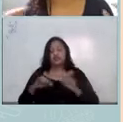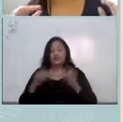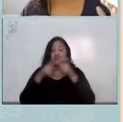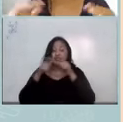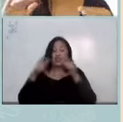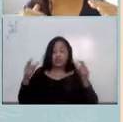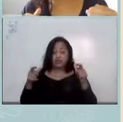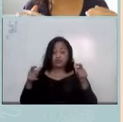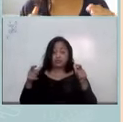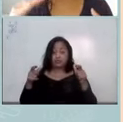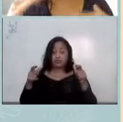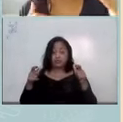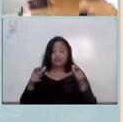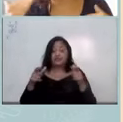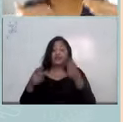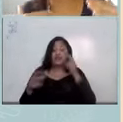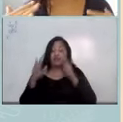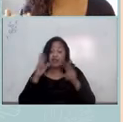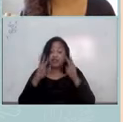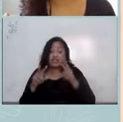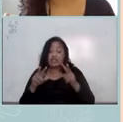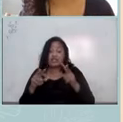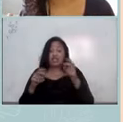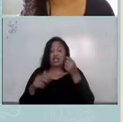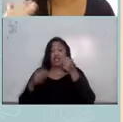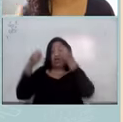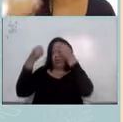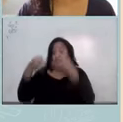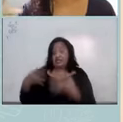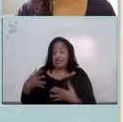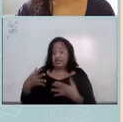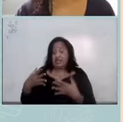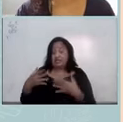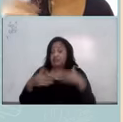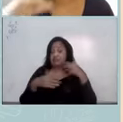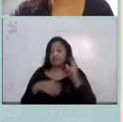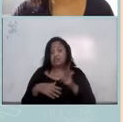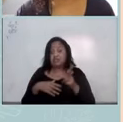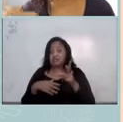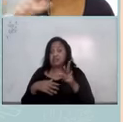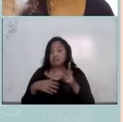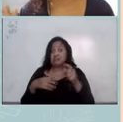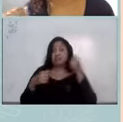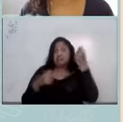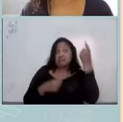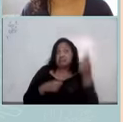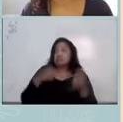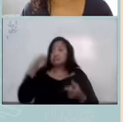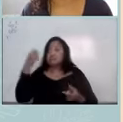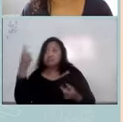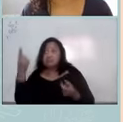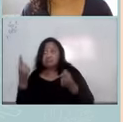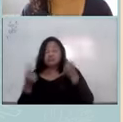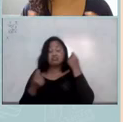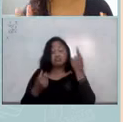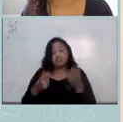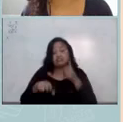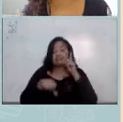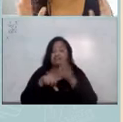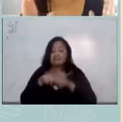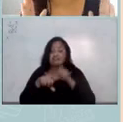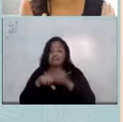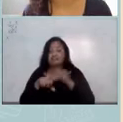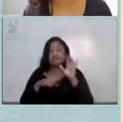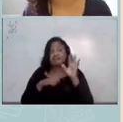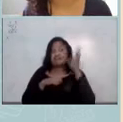casos. Mas veja que o número de casos, ele é constante. Então, de tempos em tempos, tem ali, né, aquele número de casos que já é